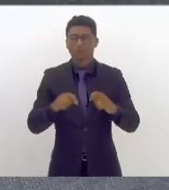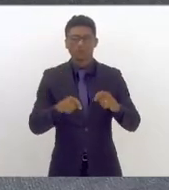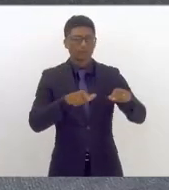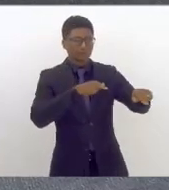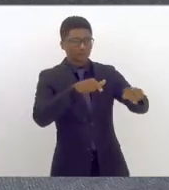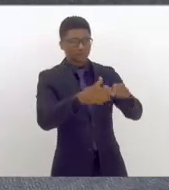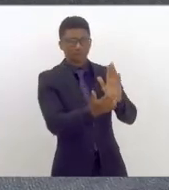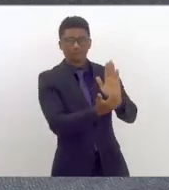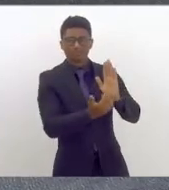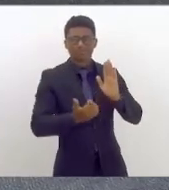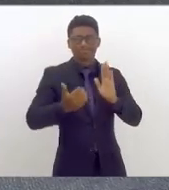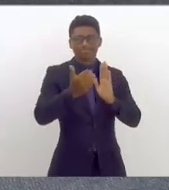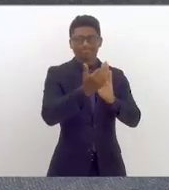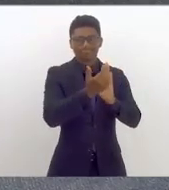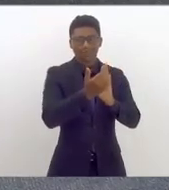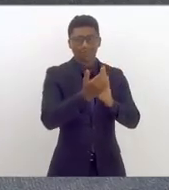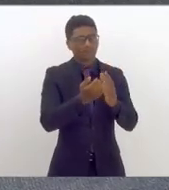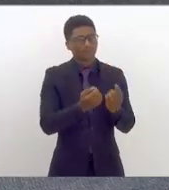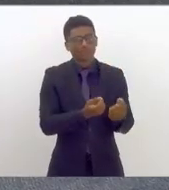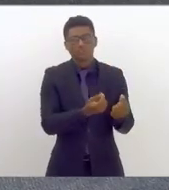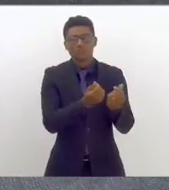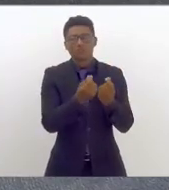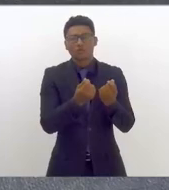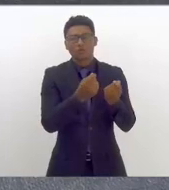mais cidadania.